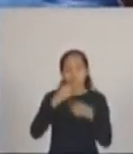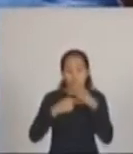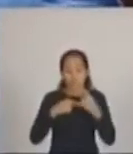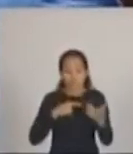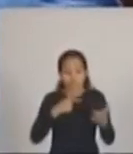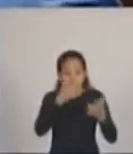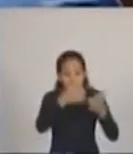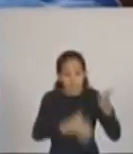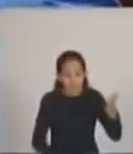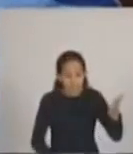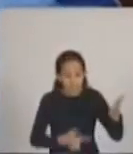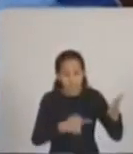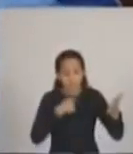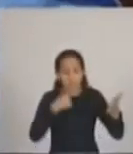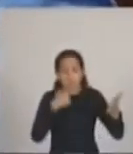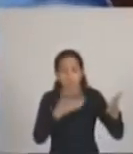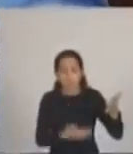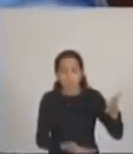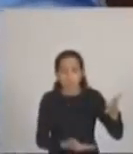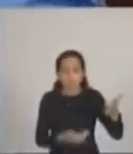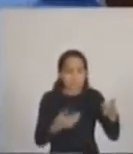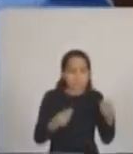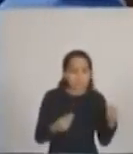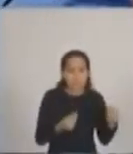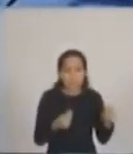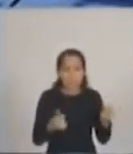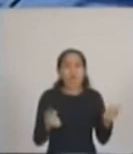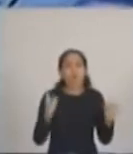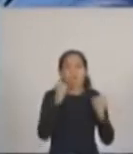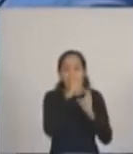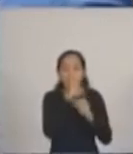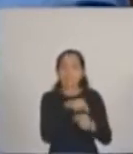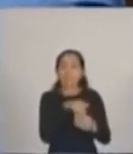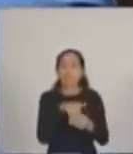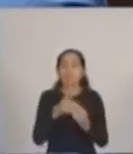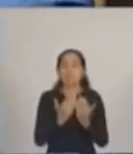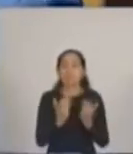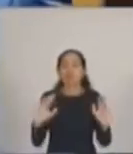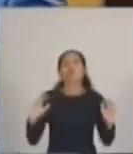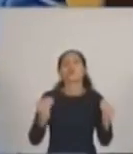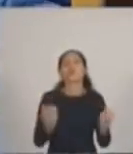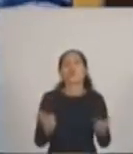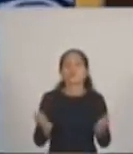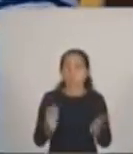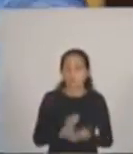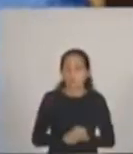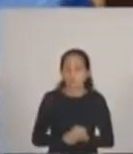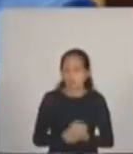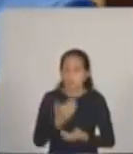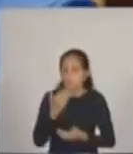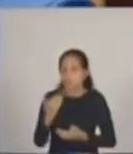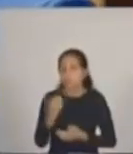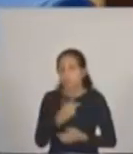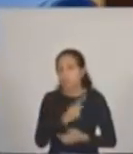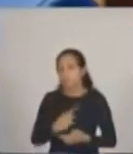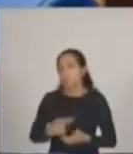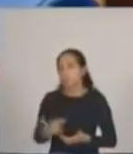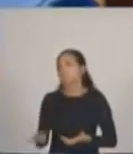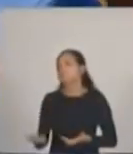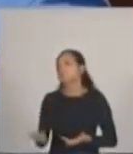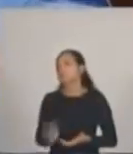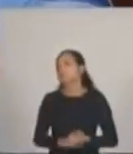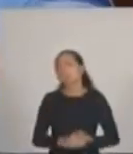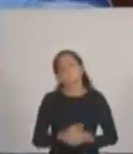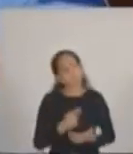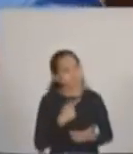se o relatório é válido ou não. Vou ficar numa dificuldade. Queria pedir ao presidente. Deputado Gandini, como